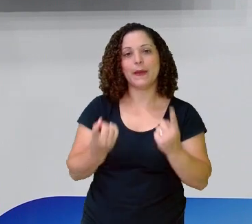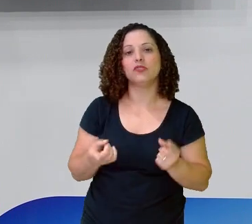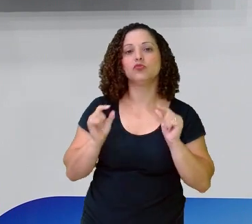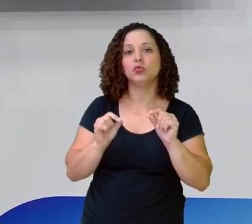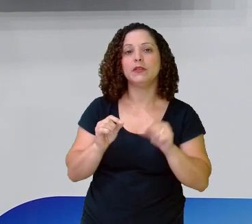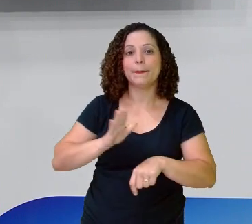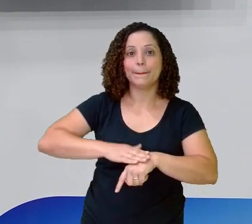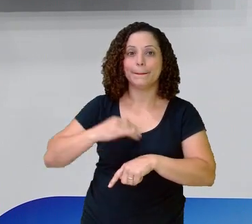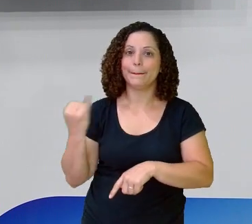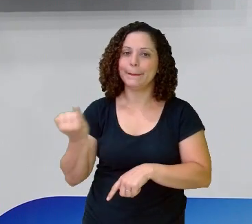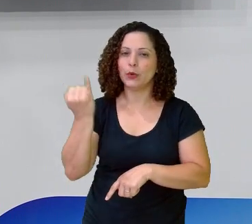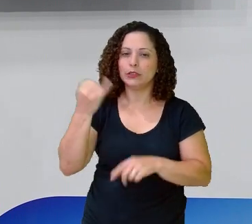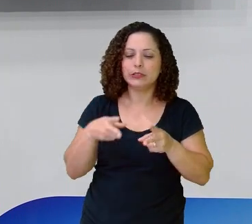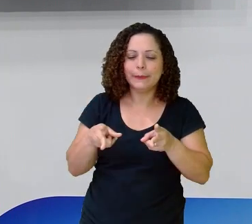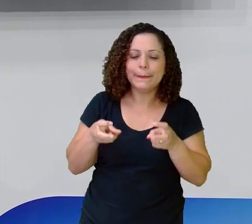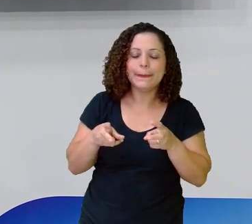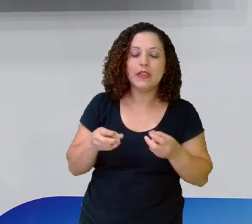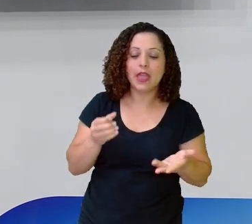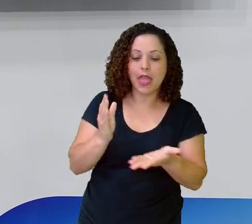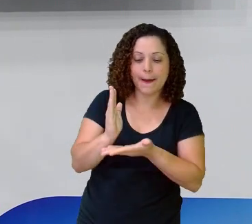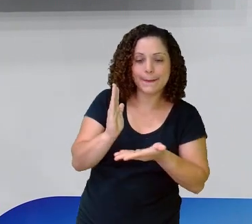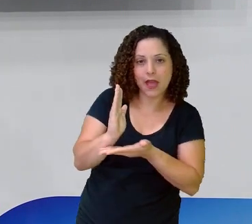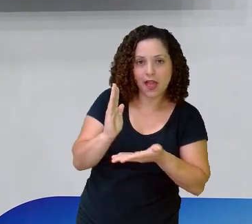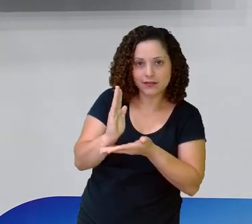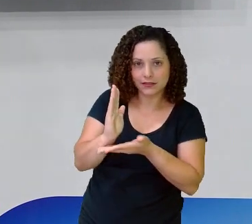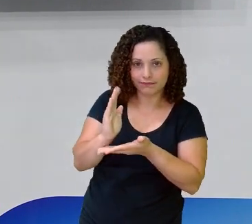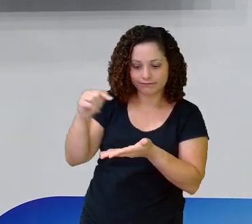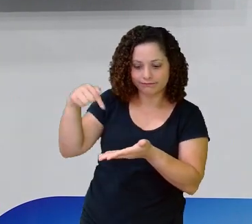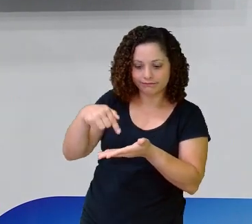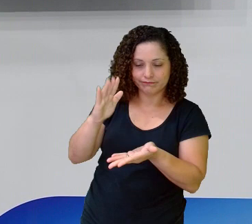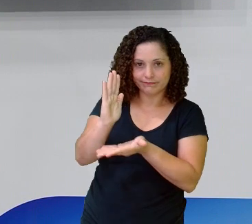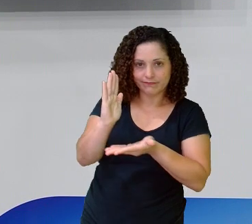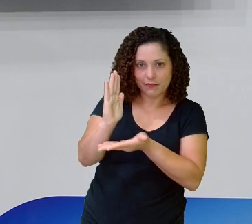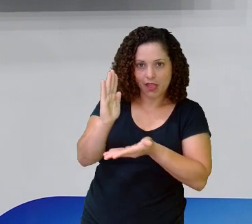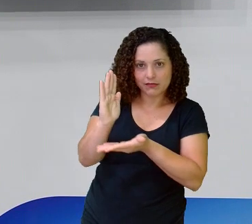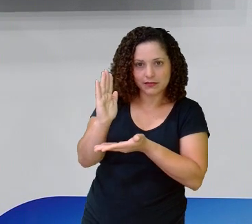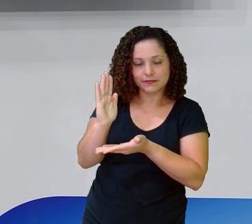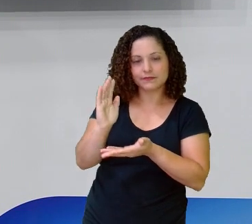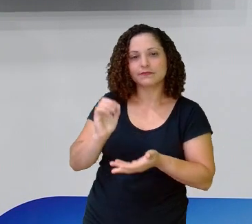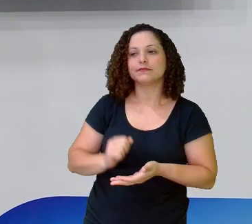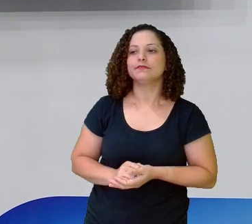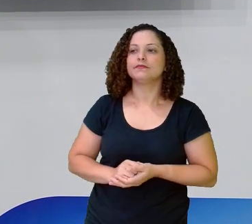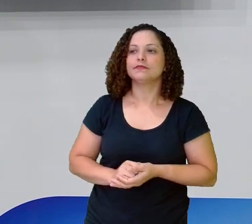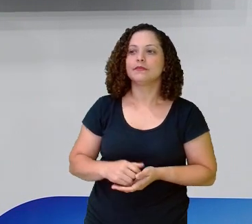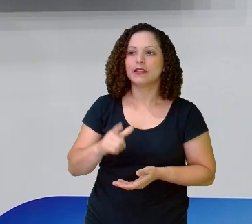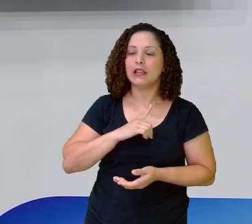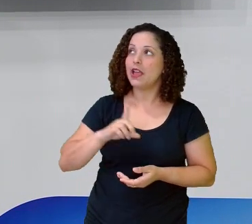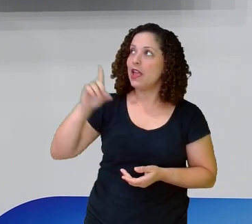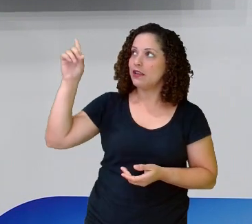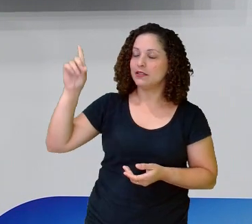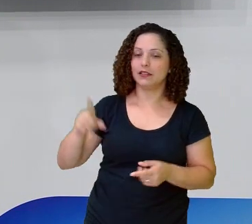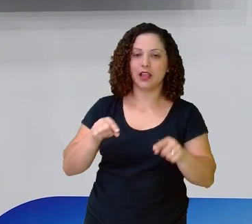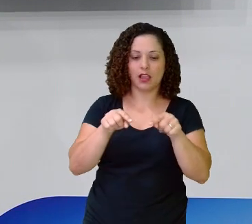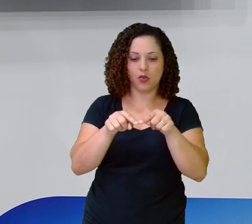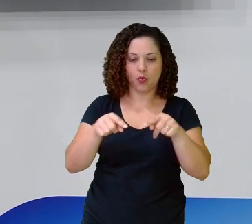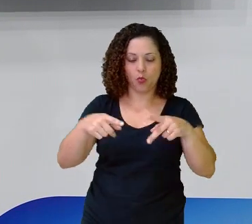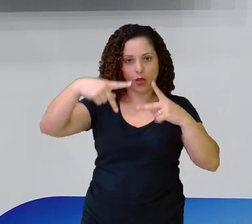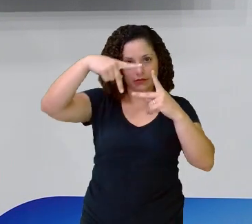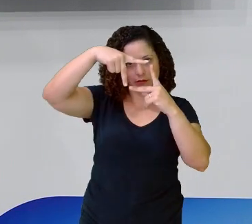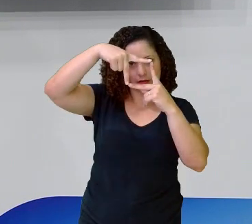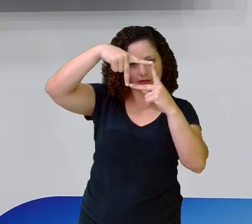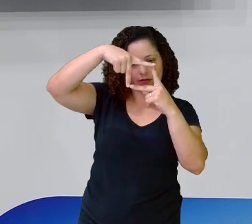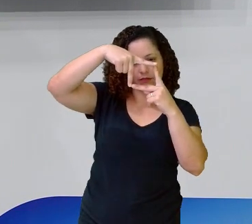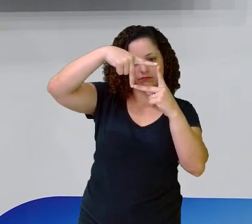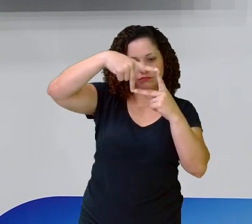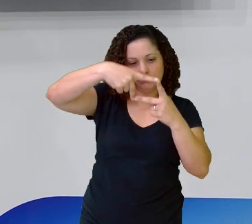suas bases. No caso da pirâmide, eu tenho uma base poligonal